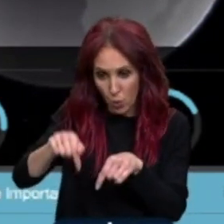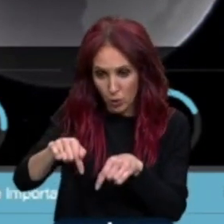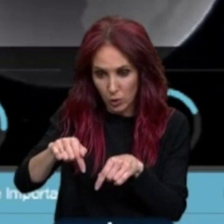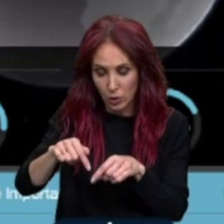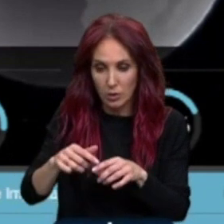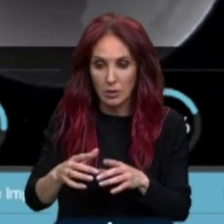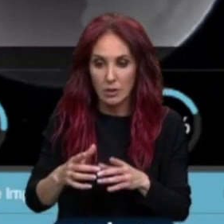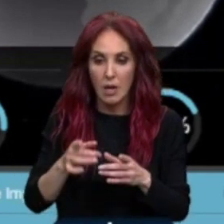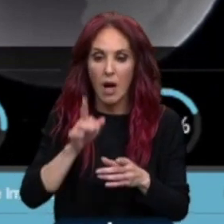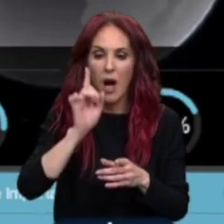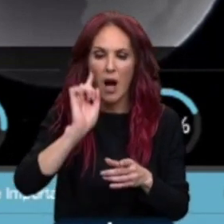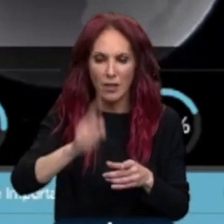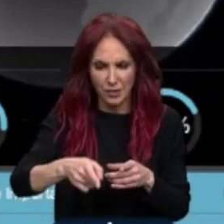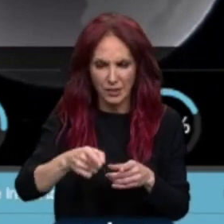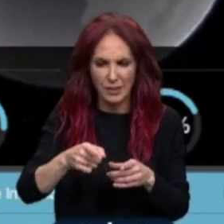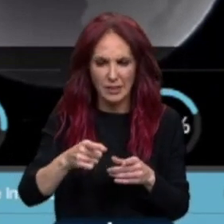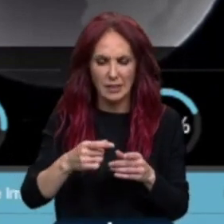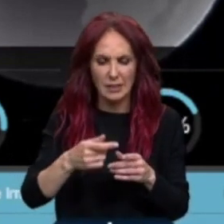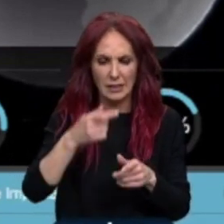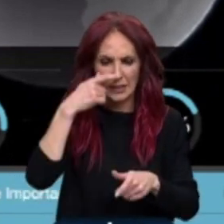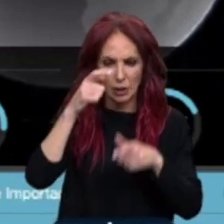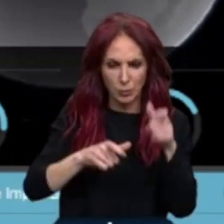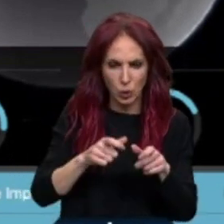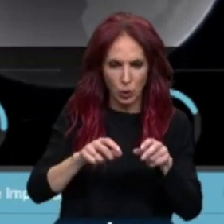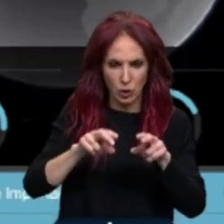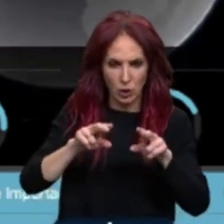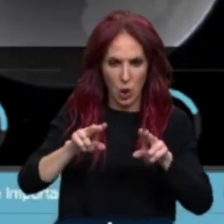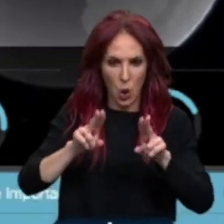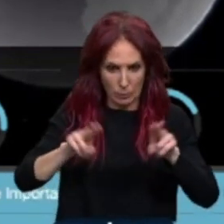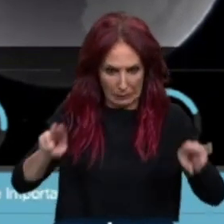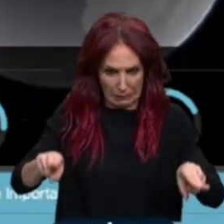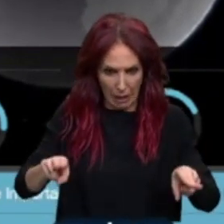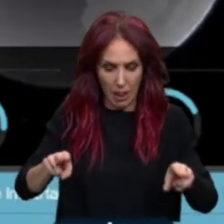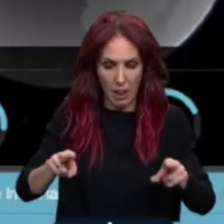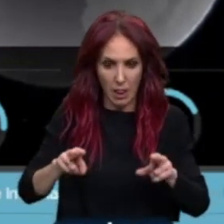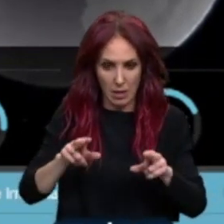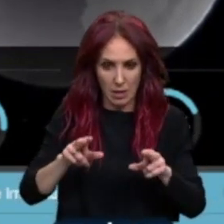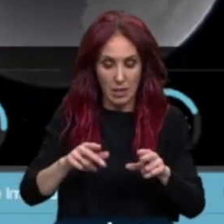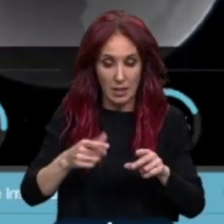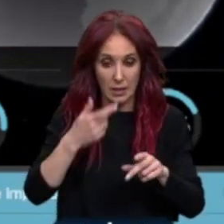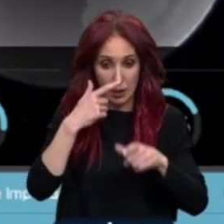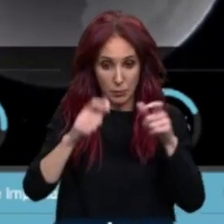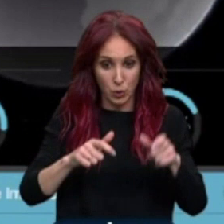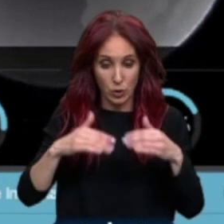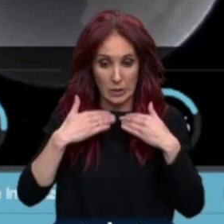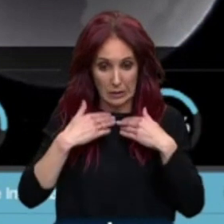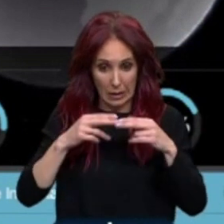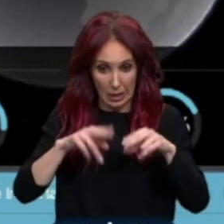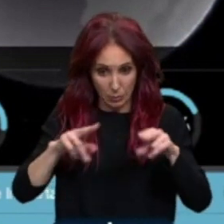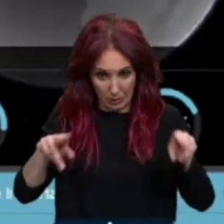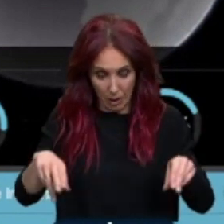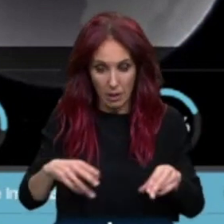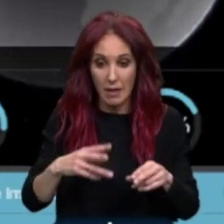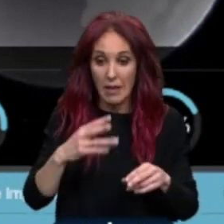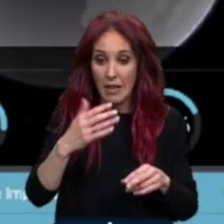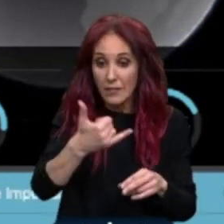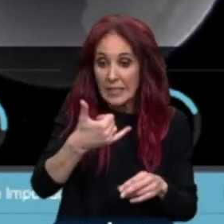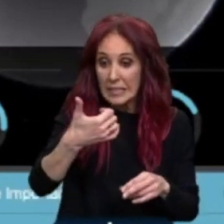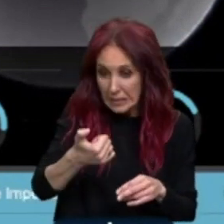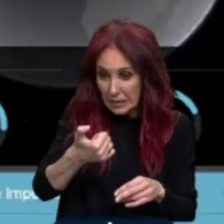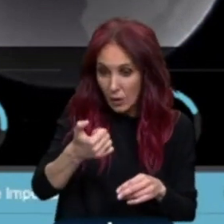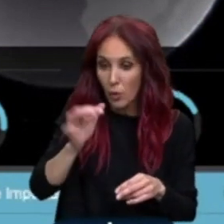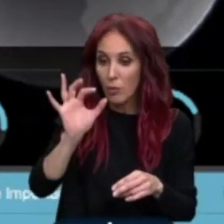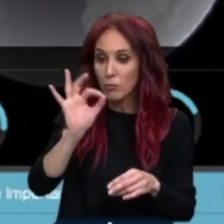Isto significa que das pessoas hospitalizadas a serem tratadas à Covid-19 nos hospitais,